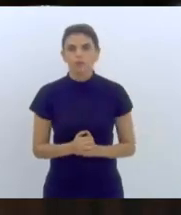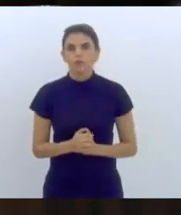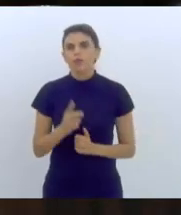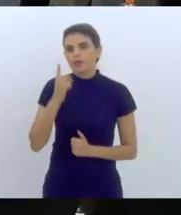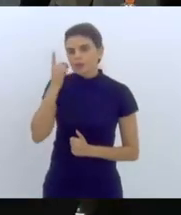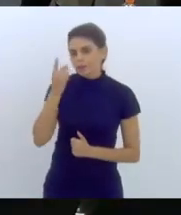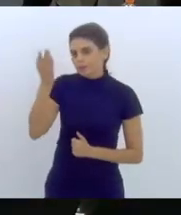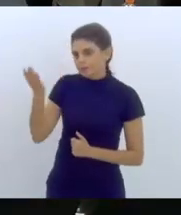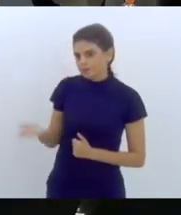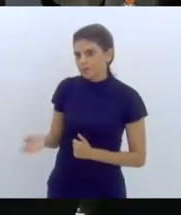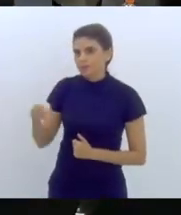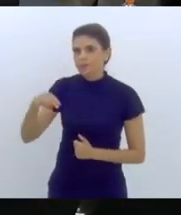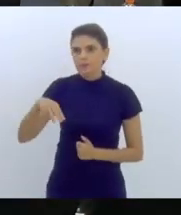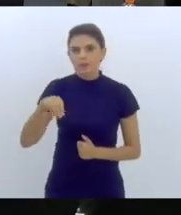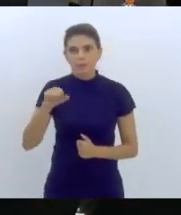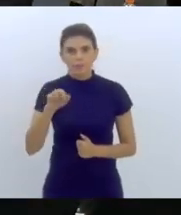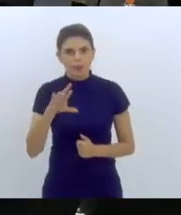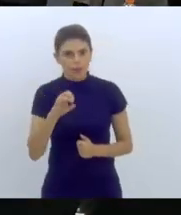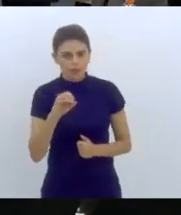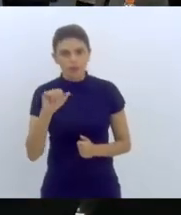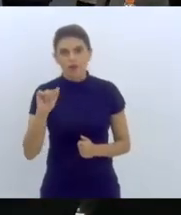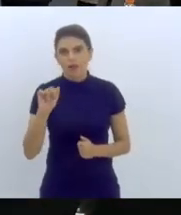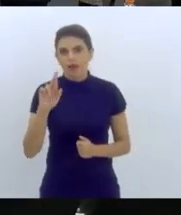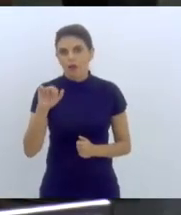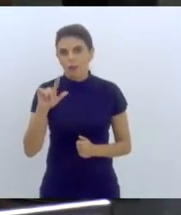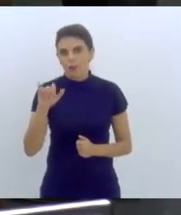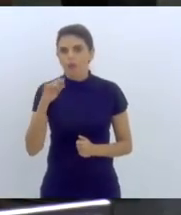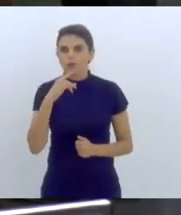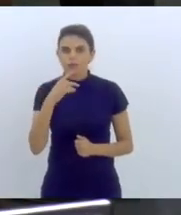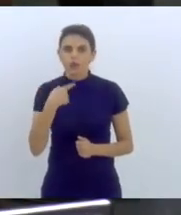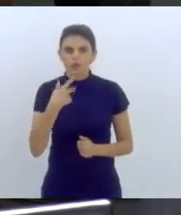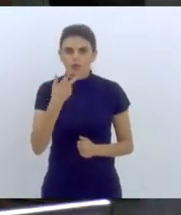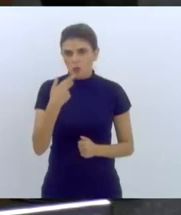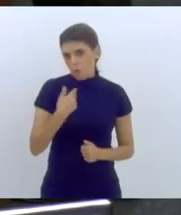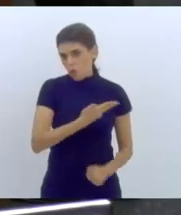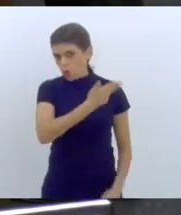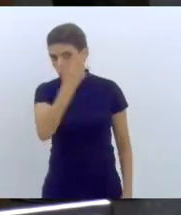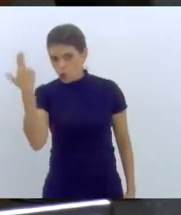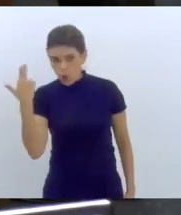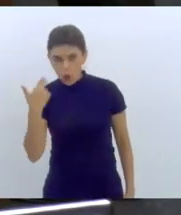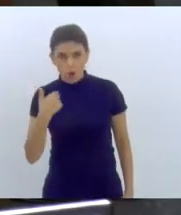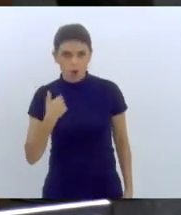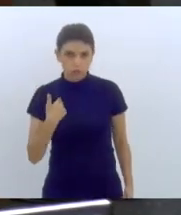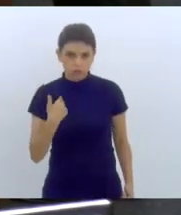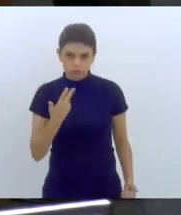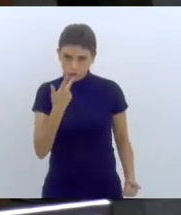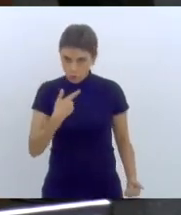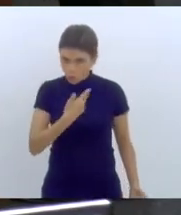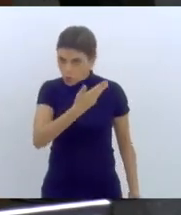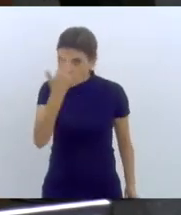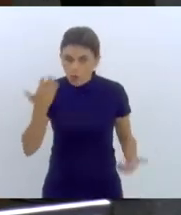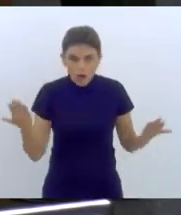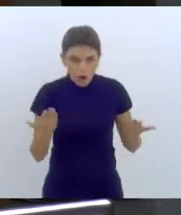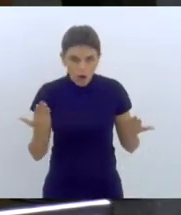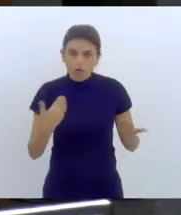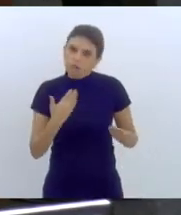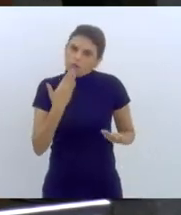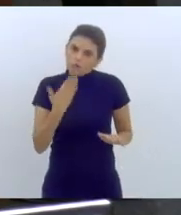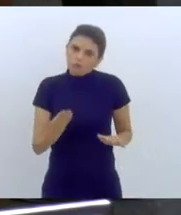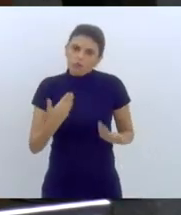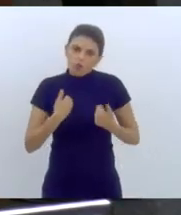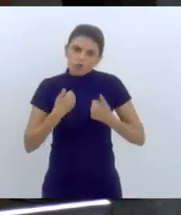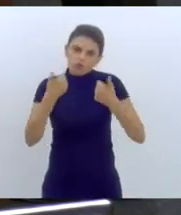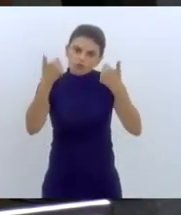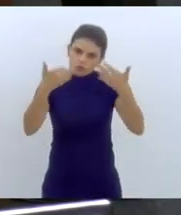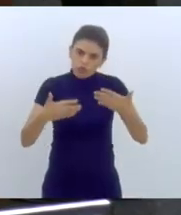Márcio Alberto. É só para fazer constar, como eu fui citado, e quero deixar claro meu